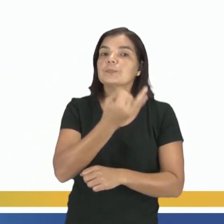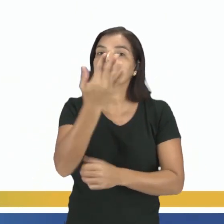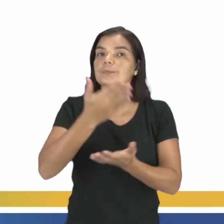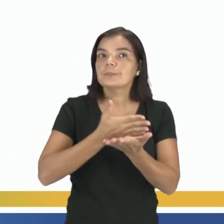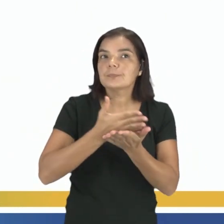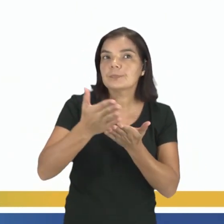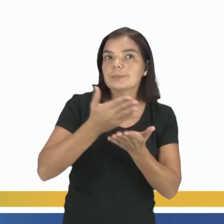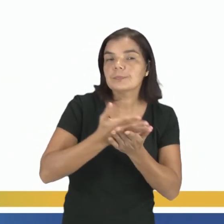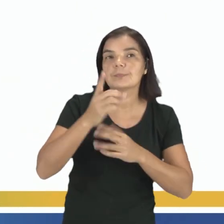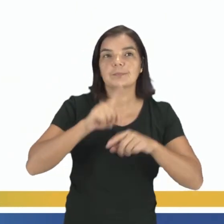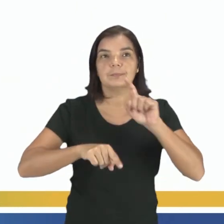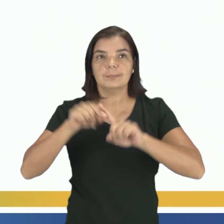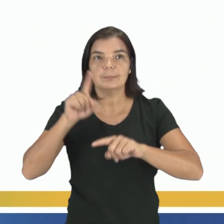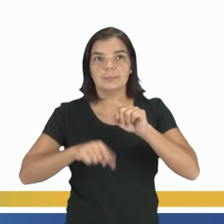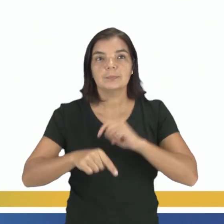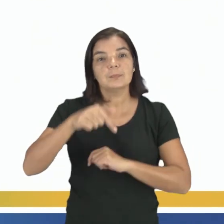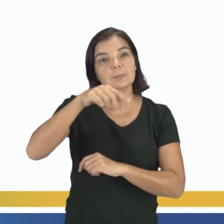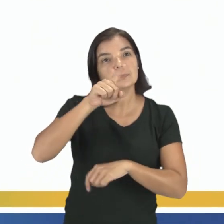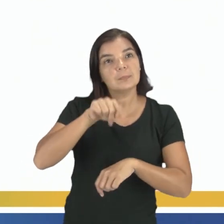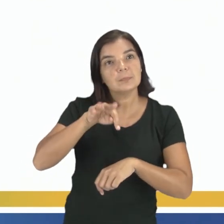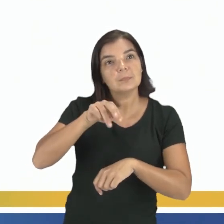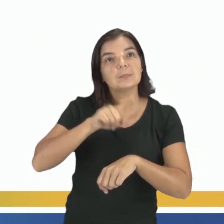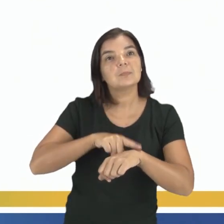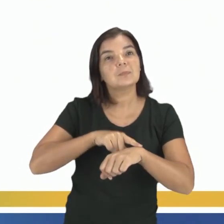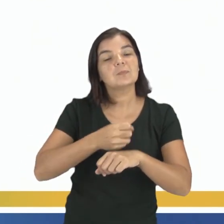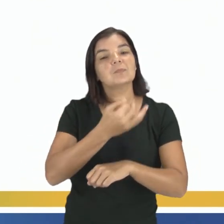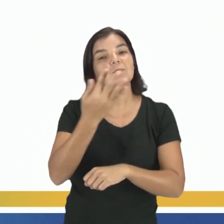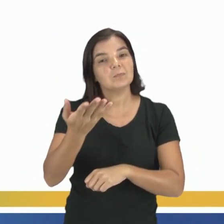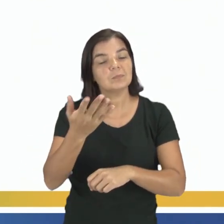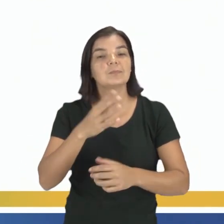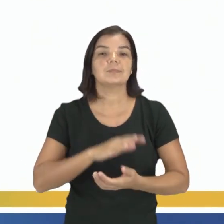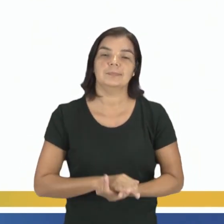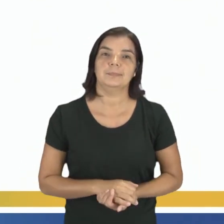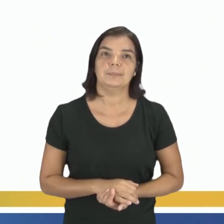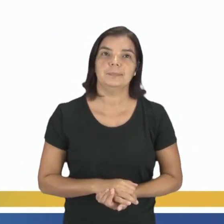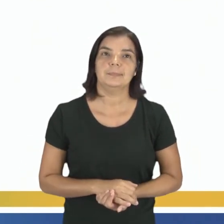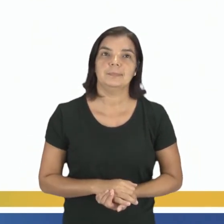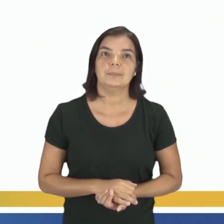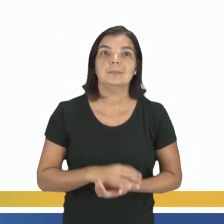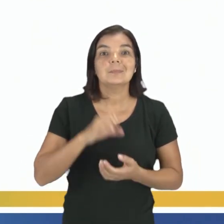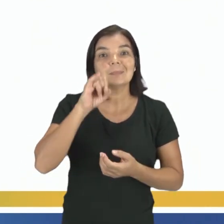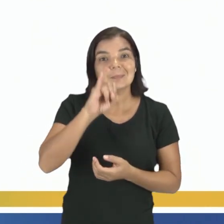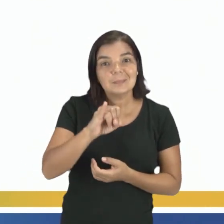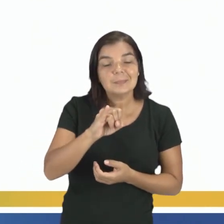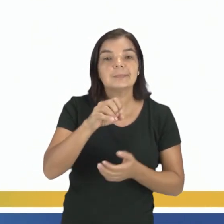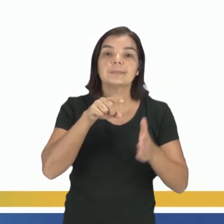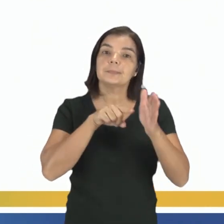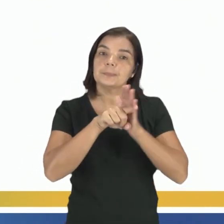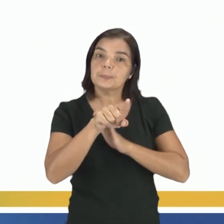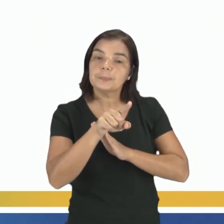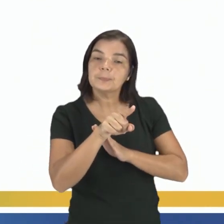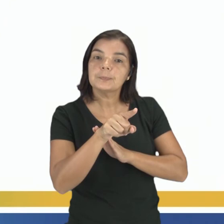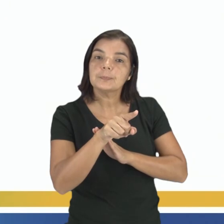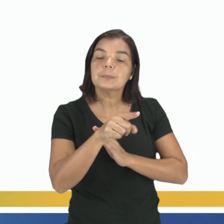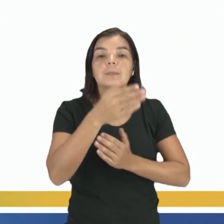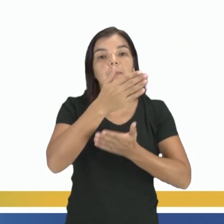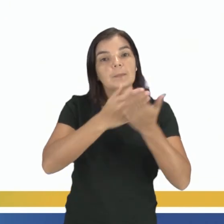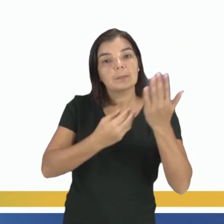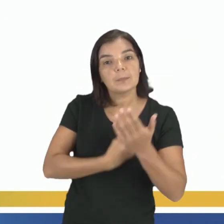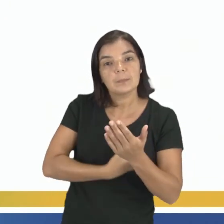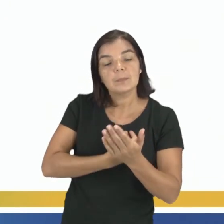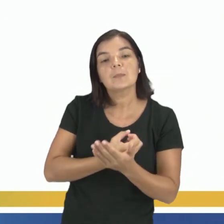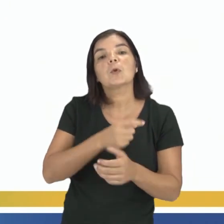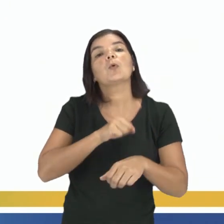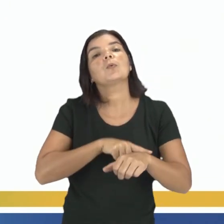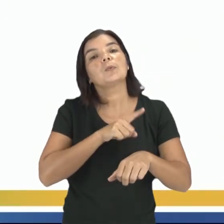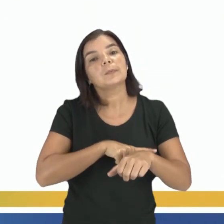0 é a quantidade inicial de material e Q de T é a quantidade de material em função do tempo. Se a questão ela quer saber a meia-vida depois de